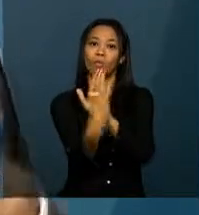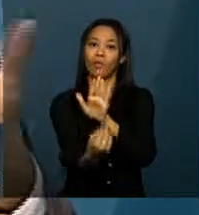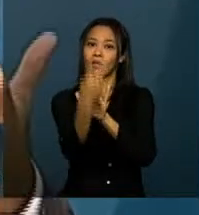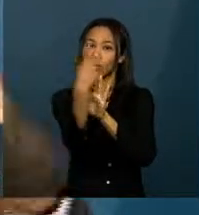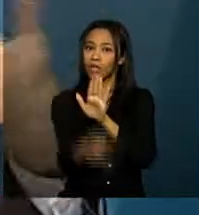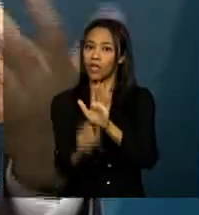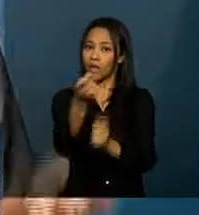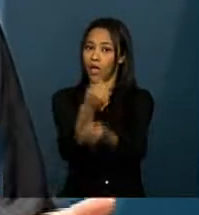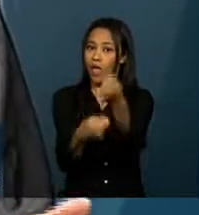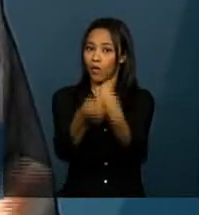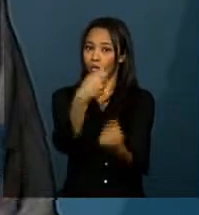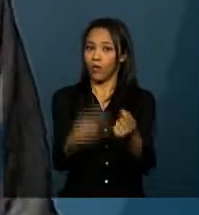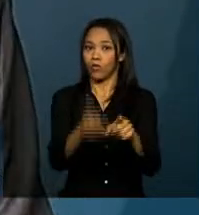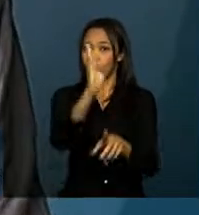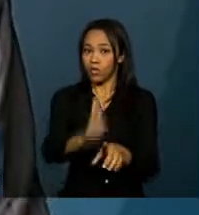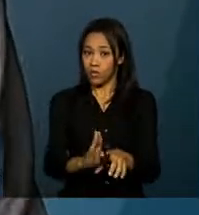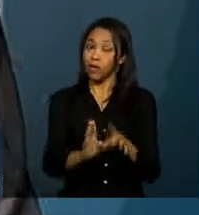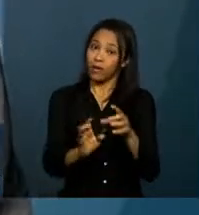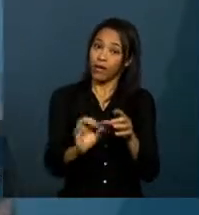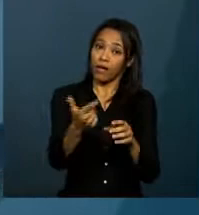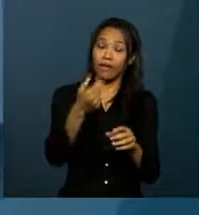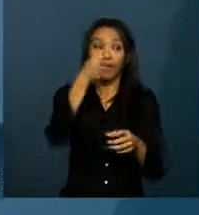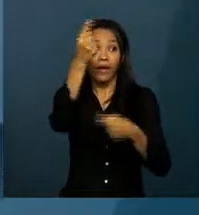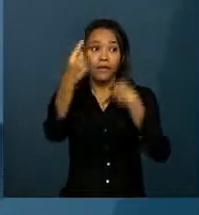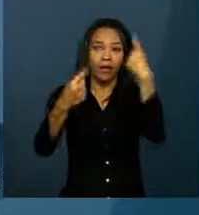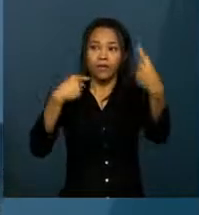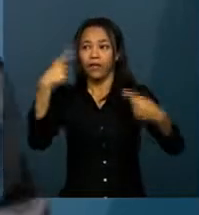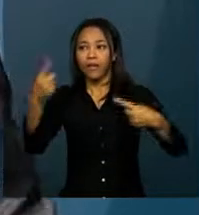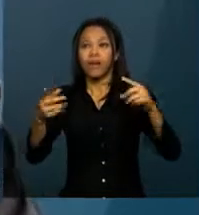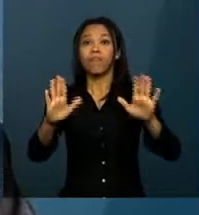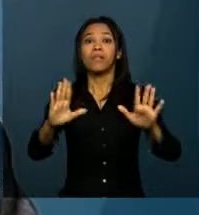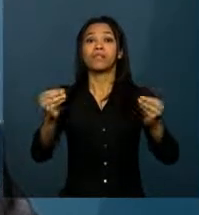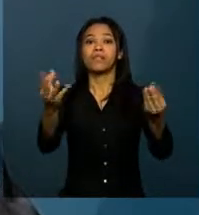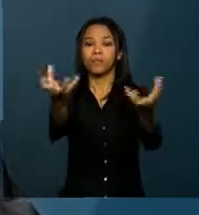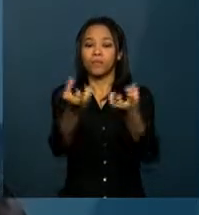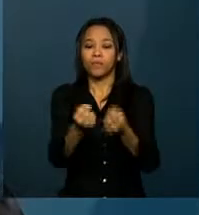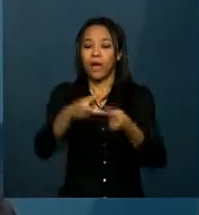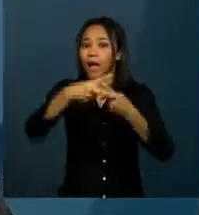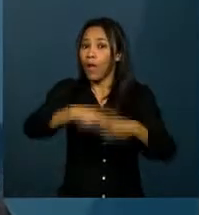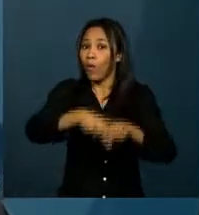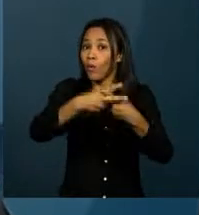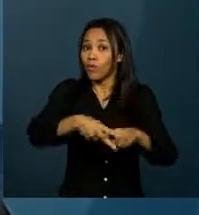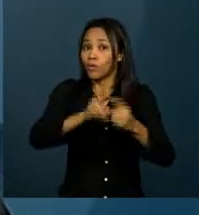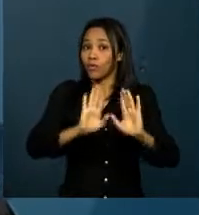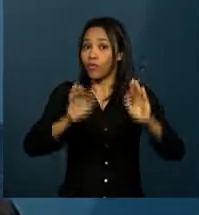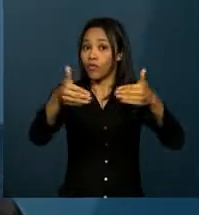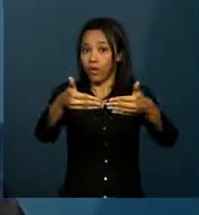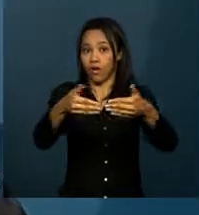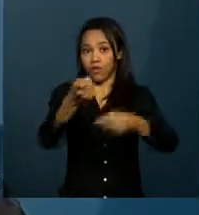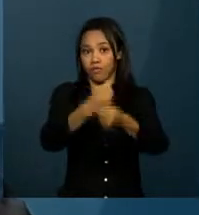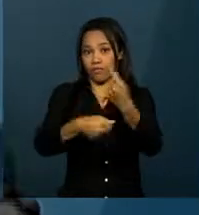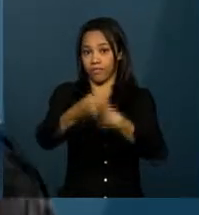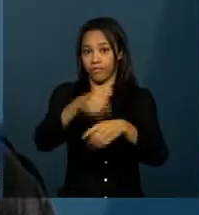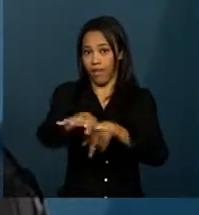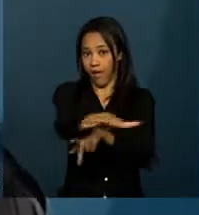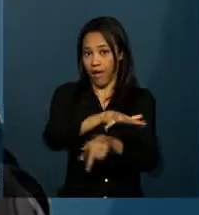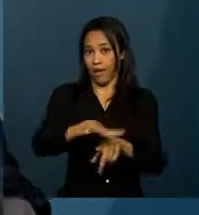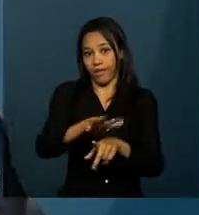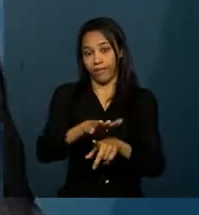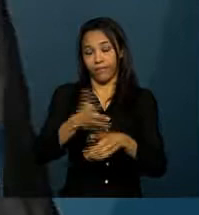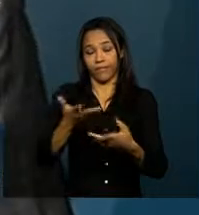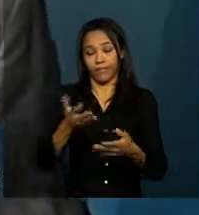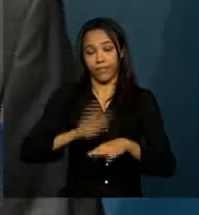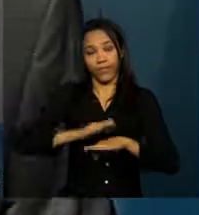e não deixarão de ser construídas, porque tudo passa por um ajuste com a área econômica que fatalmente será feito, dentro daquilo que for